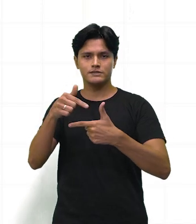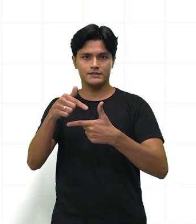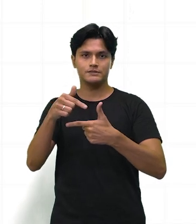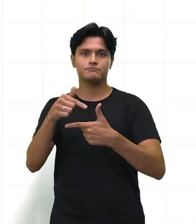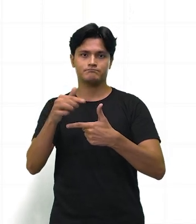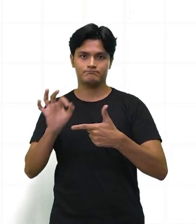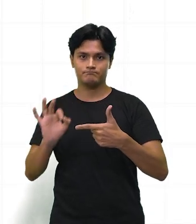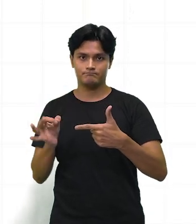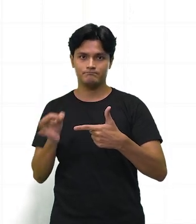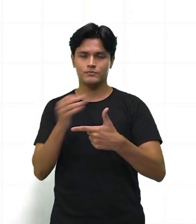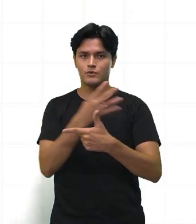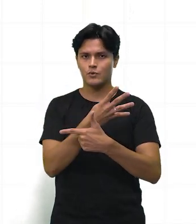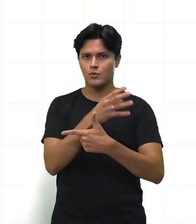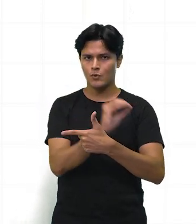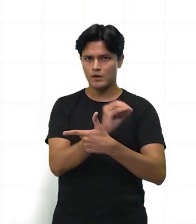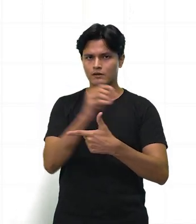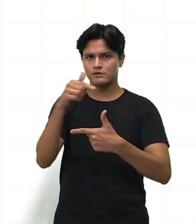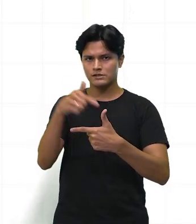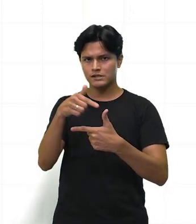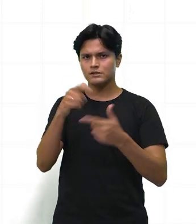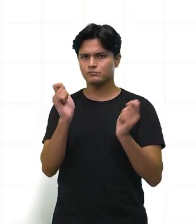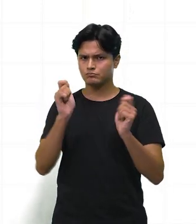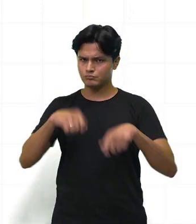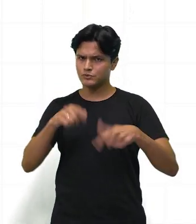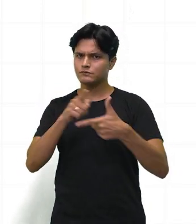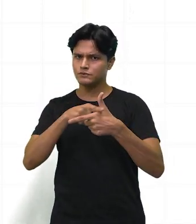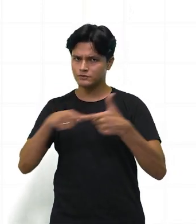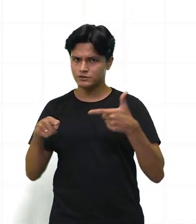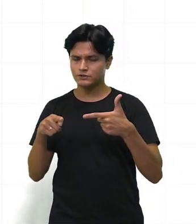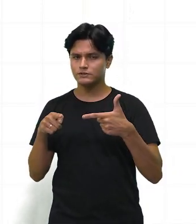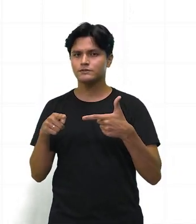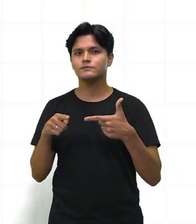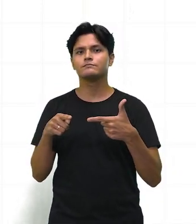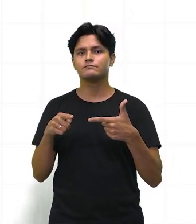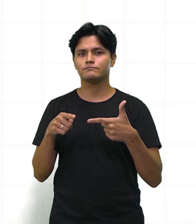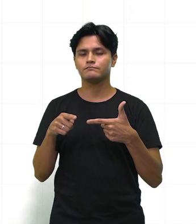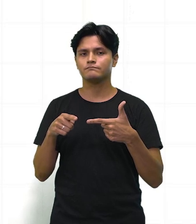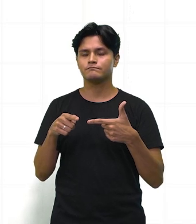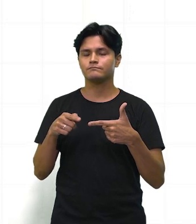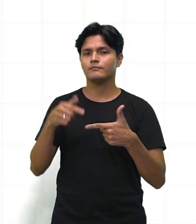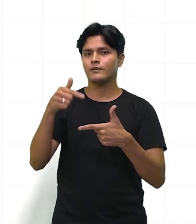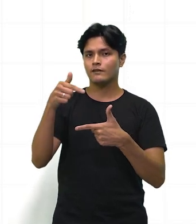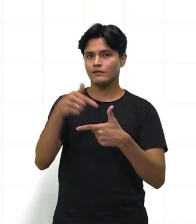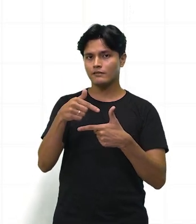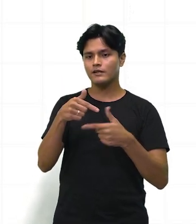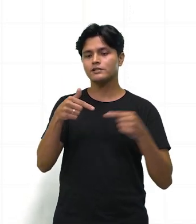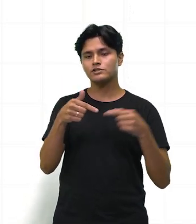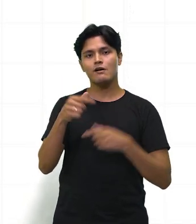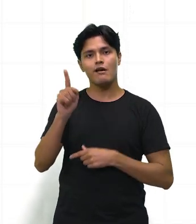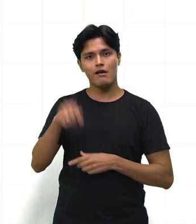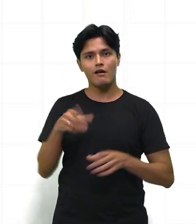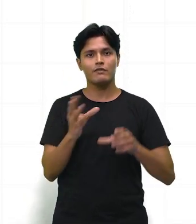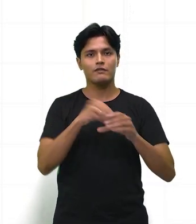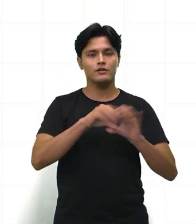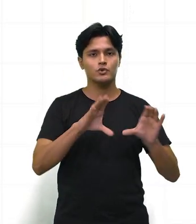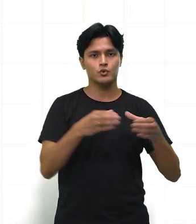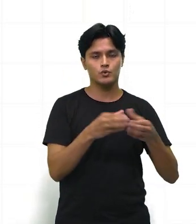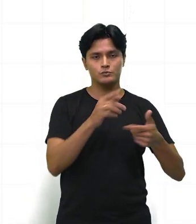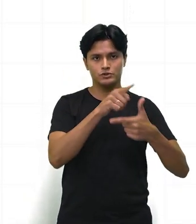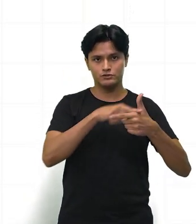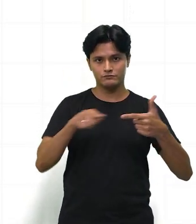certo? E 40 é divisível por 7? 7 é divisor de